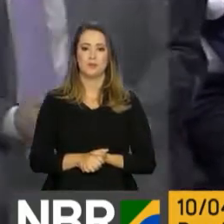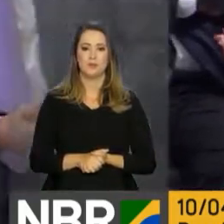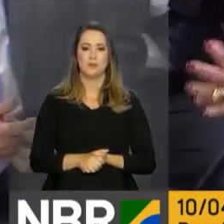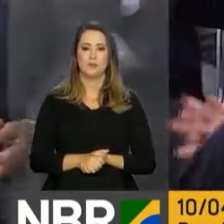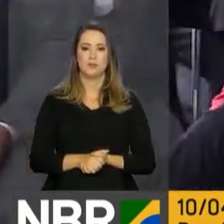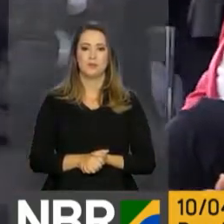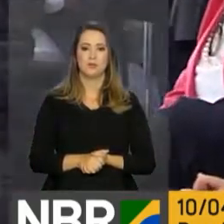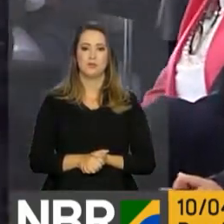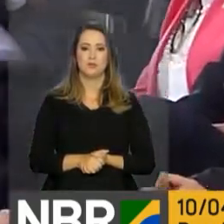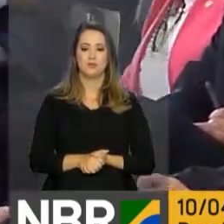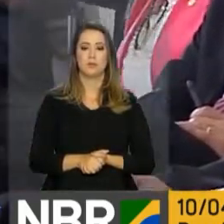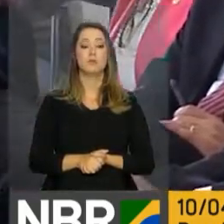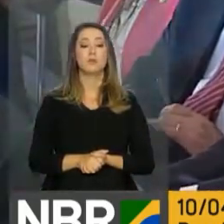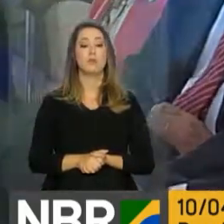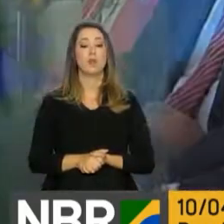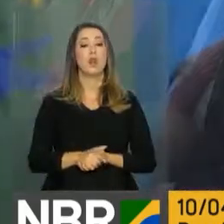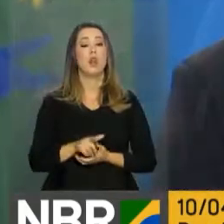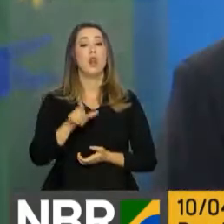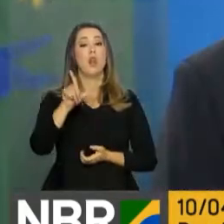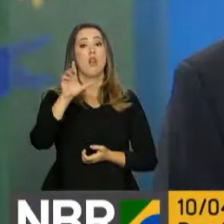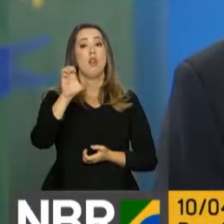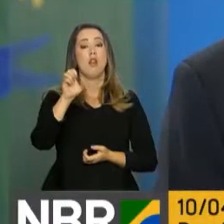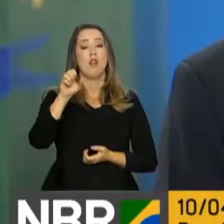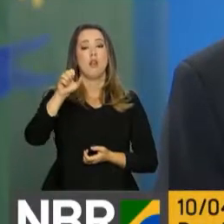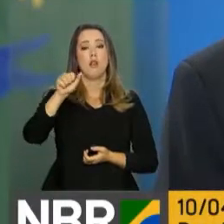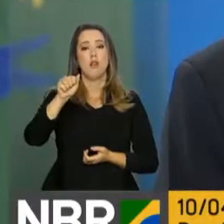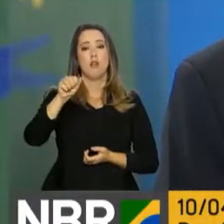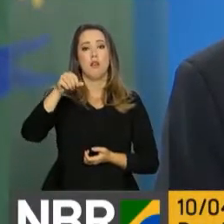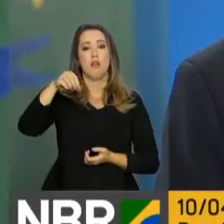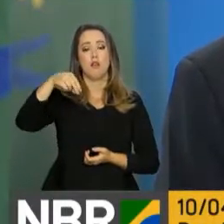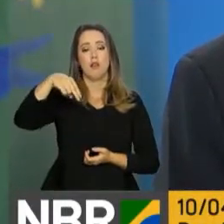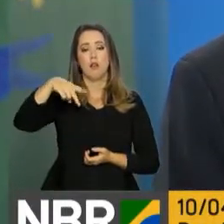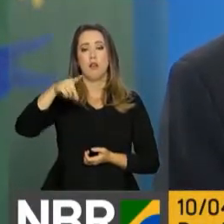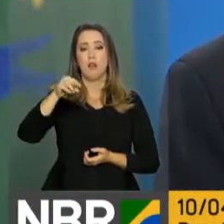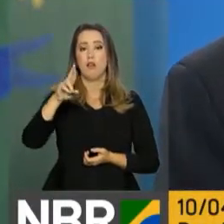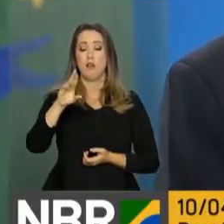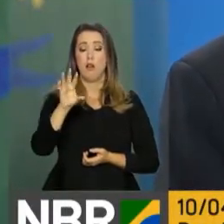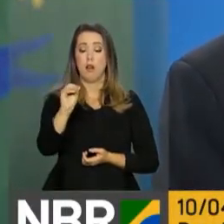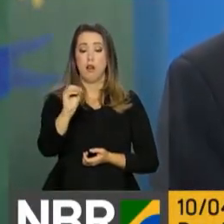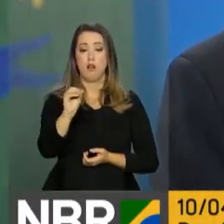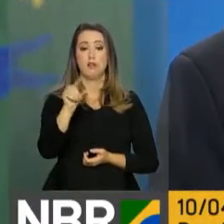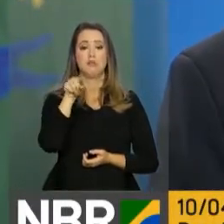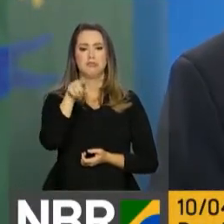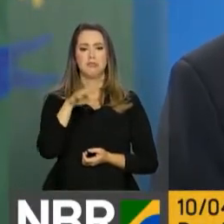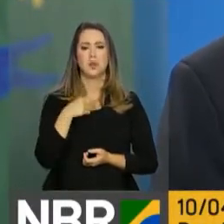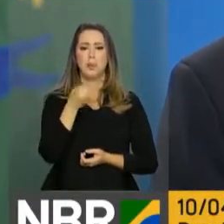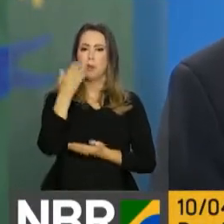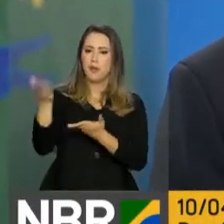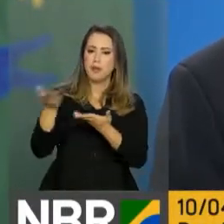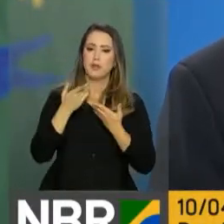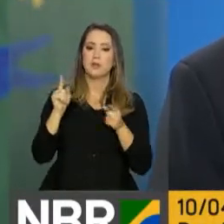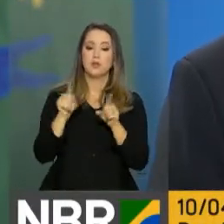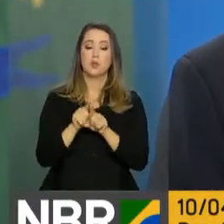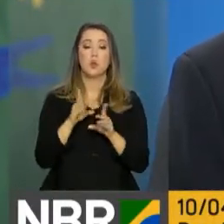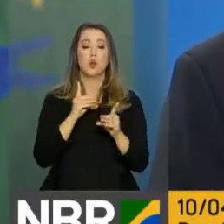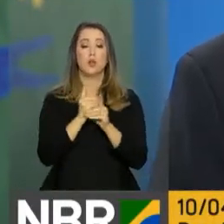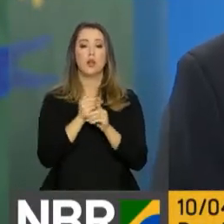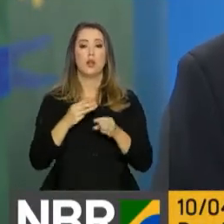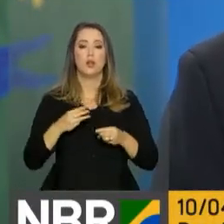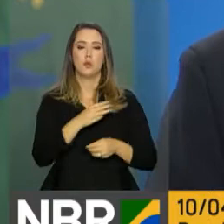O Leandro Cruz Frois da Silva, a quem também damos as boas-vindas, encontrará como ministro de Esporte,